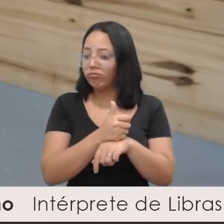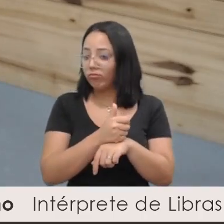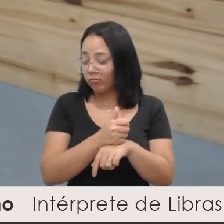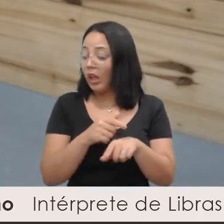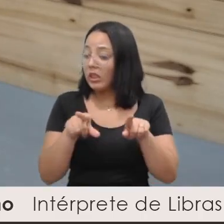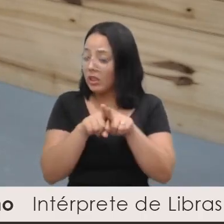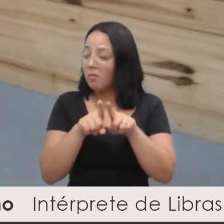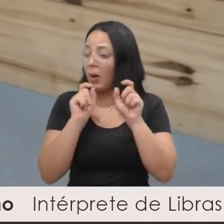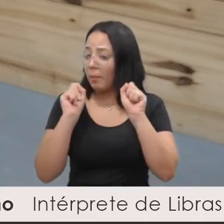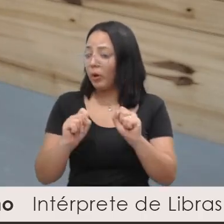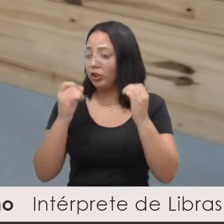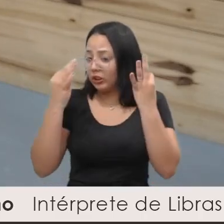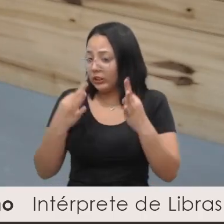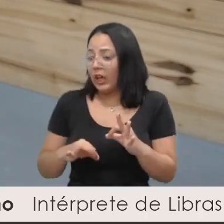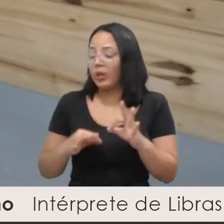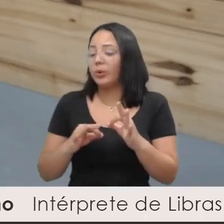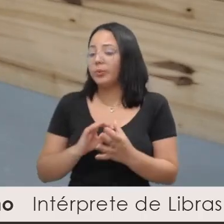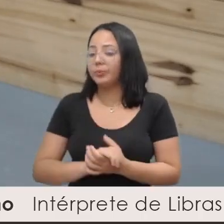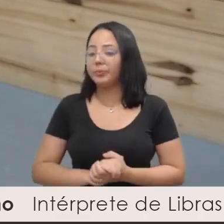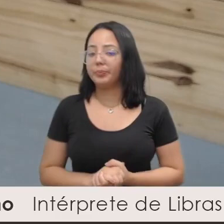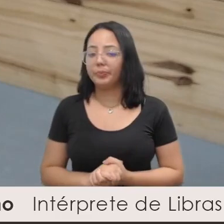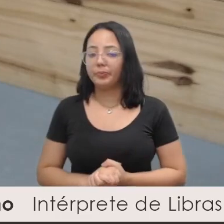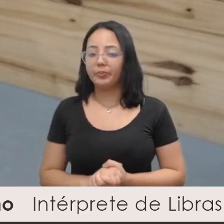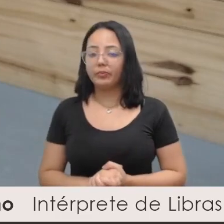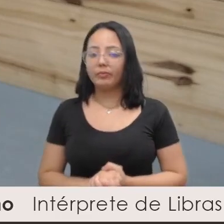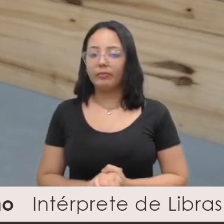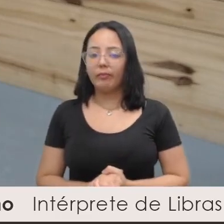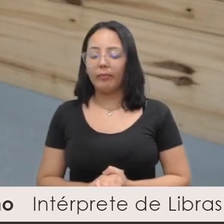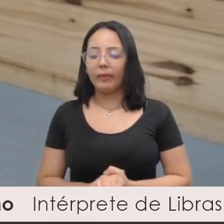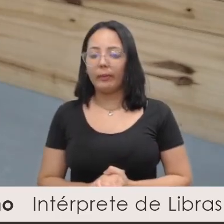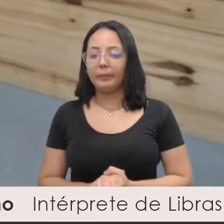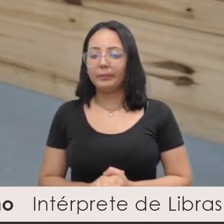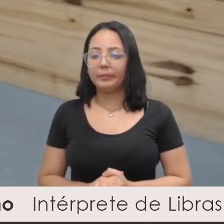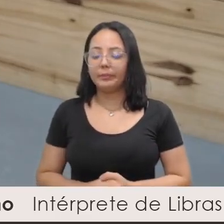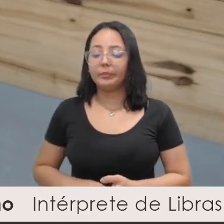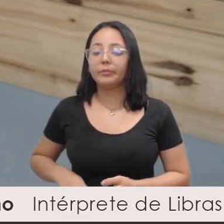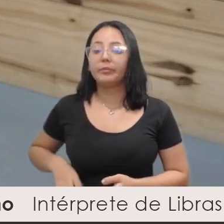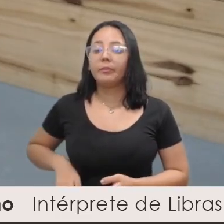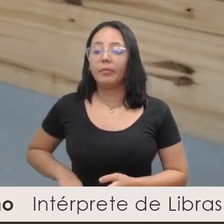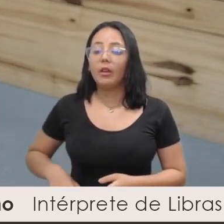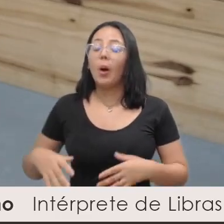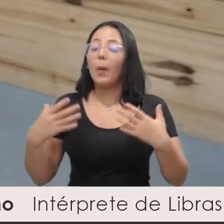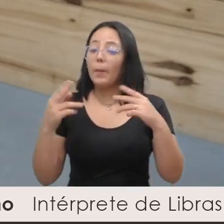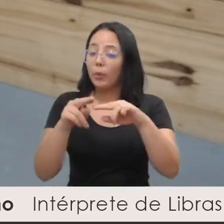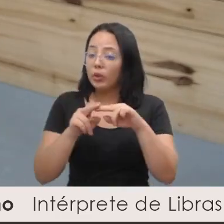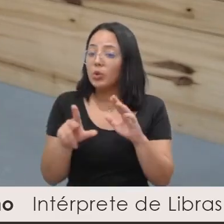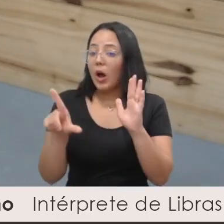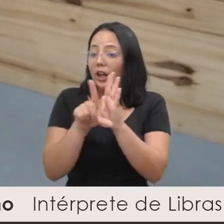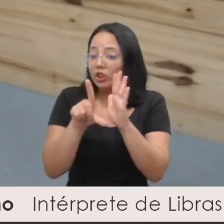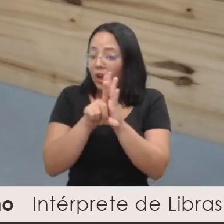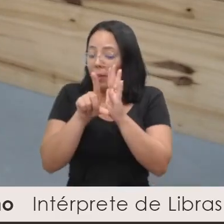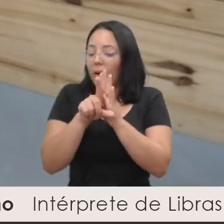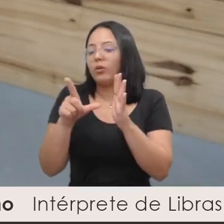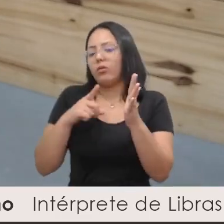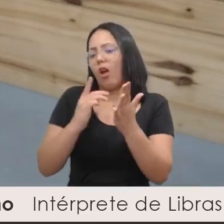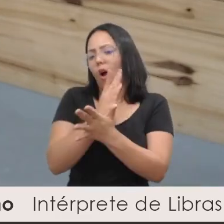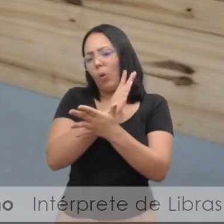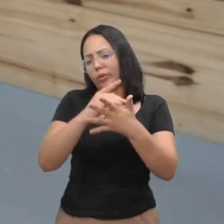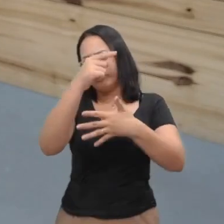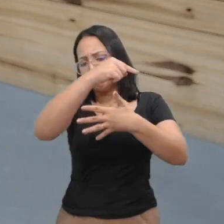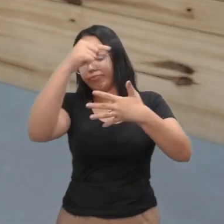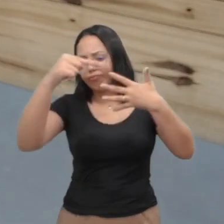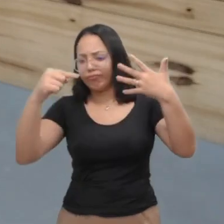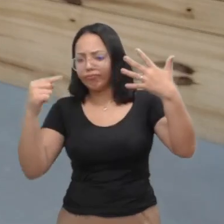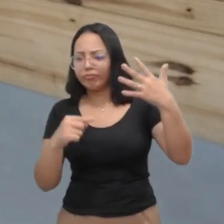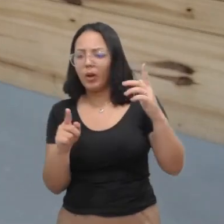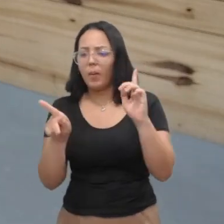a omissão de socorro dela. Então, a legislação, ela dá exceções quanto à prestação